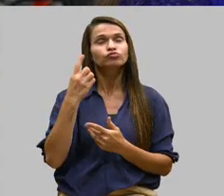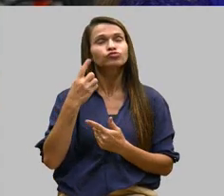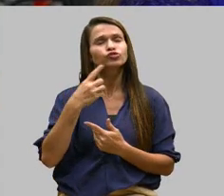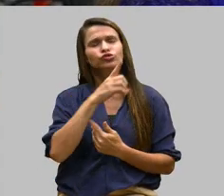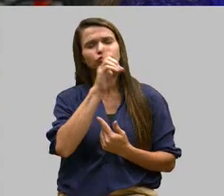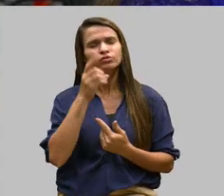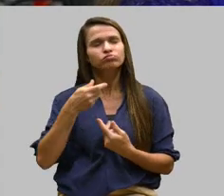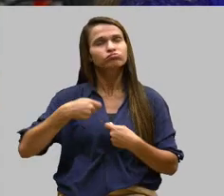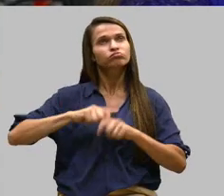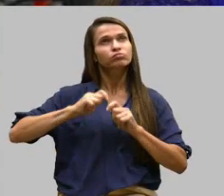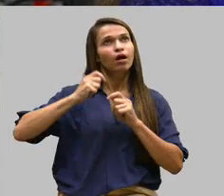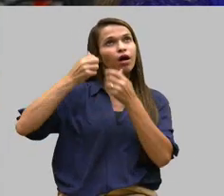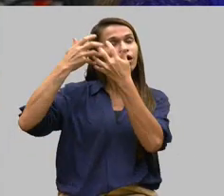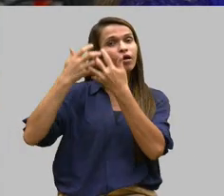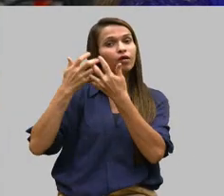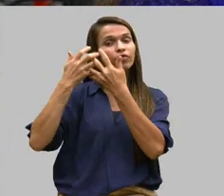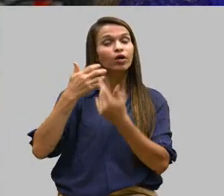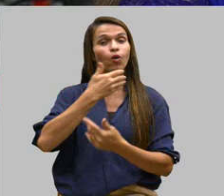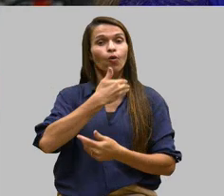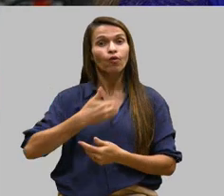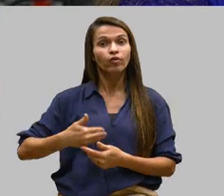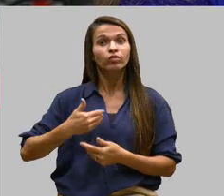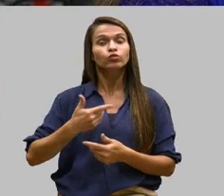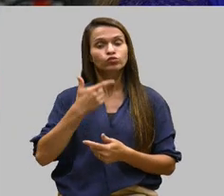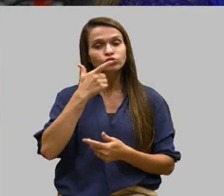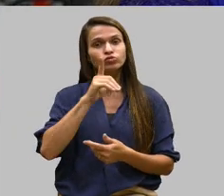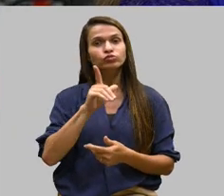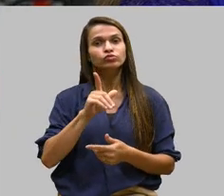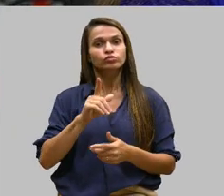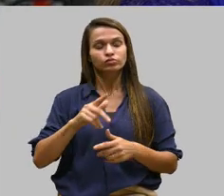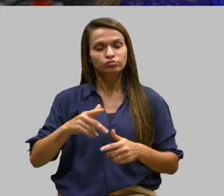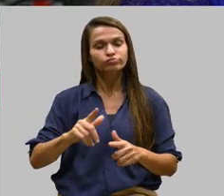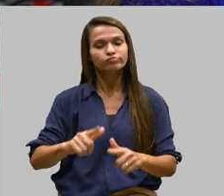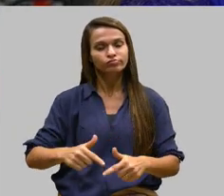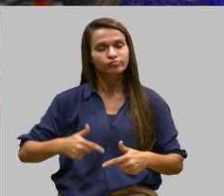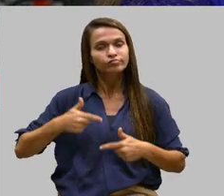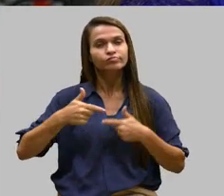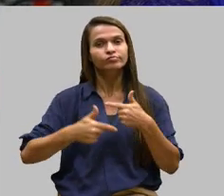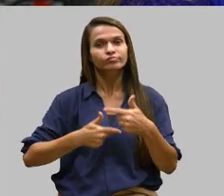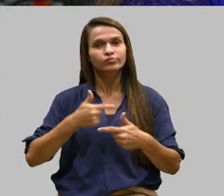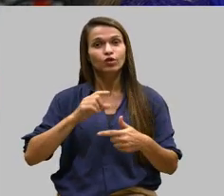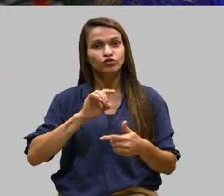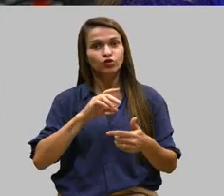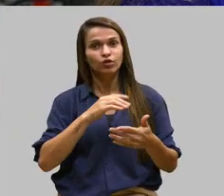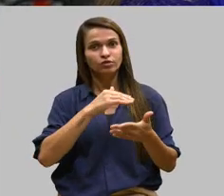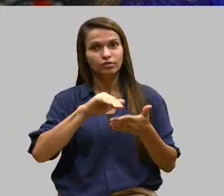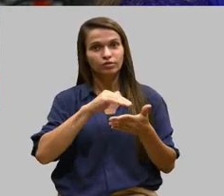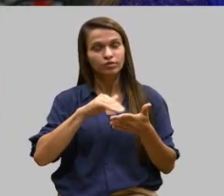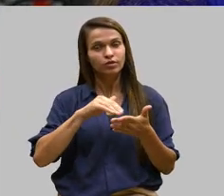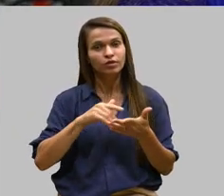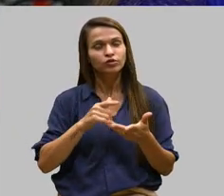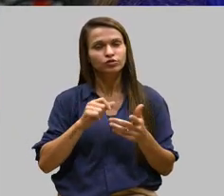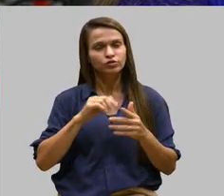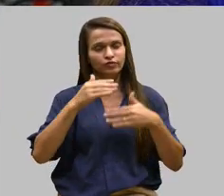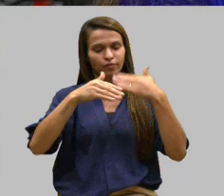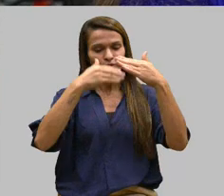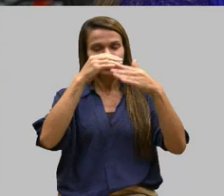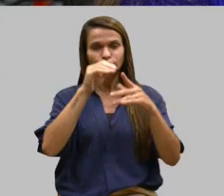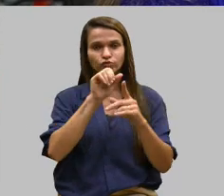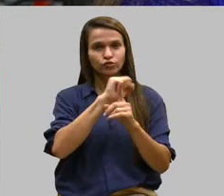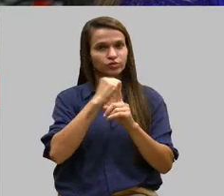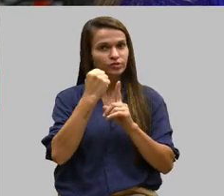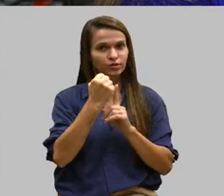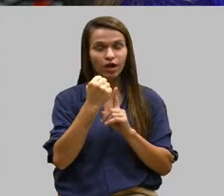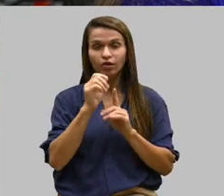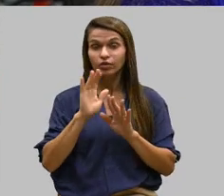o governo continua atuante nessa pauta não só pela Secretaria de Estado Desenvolvimento Social mas também